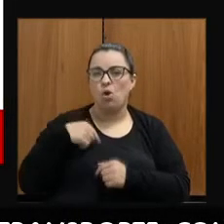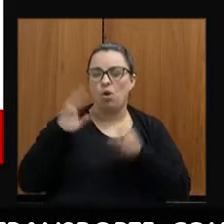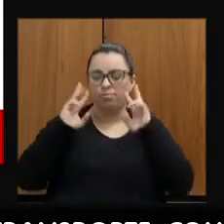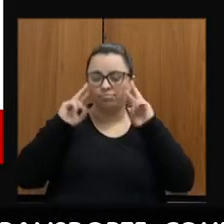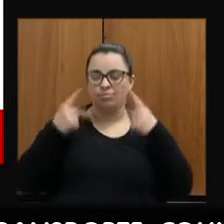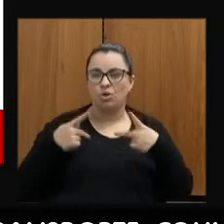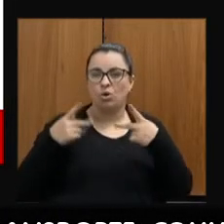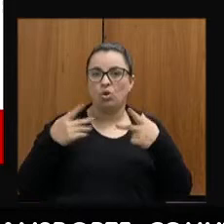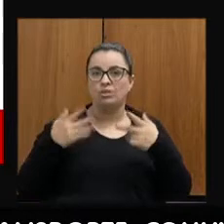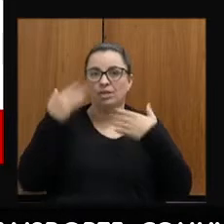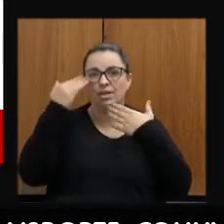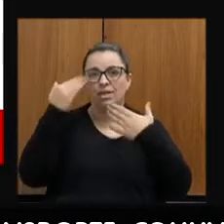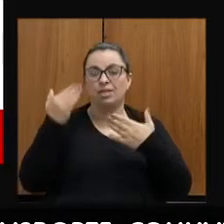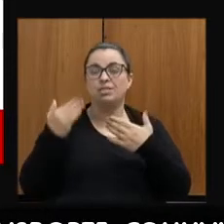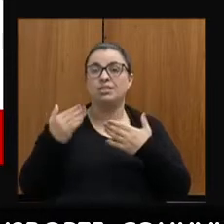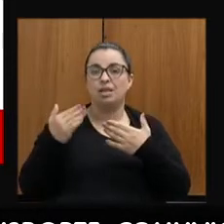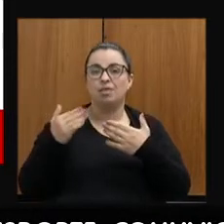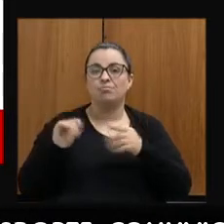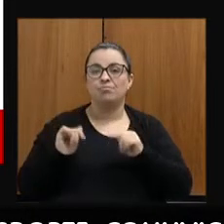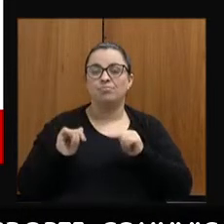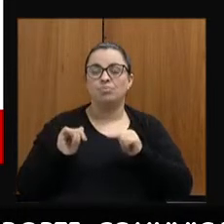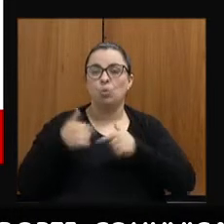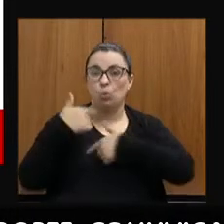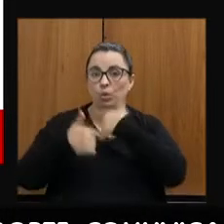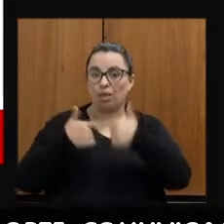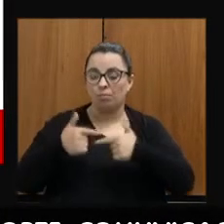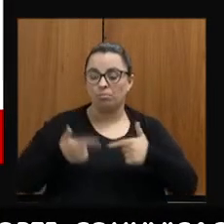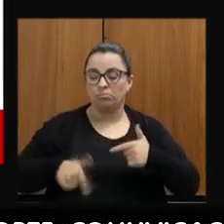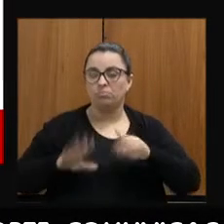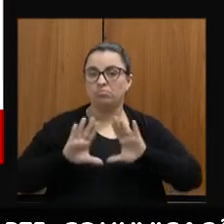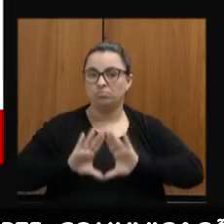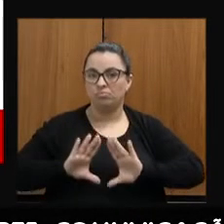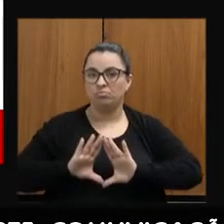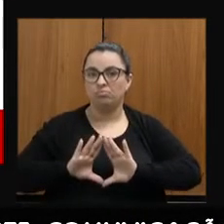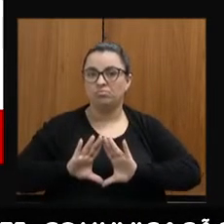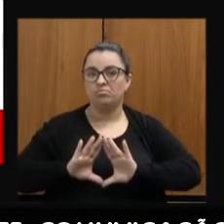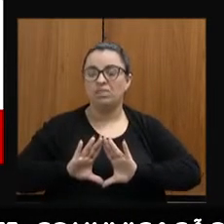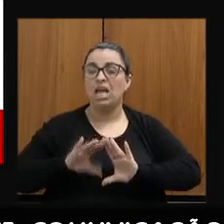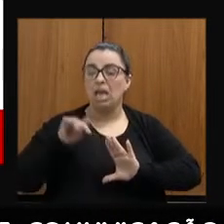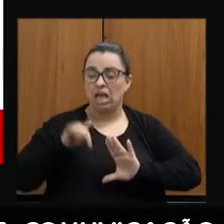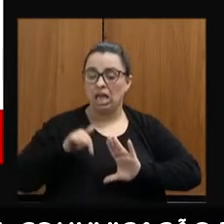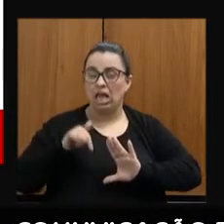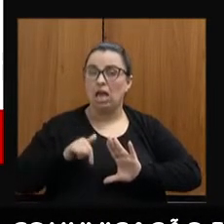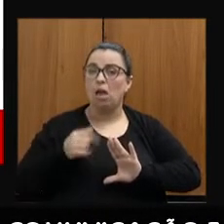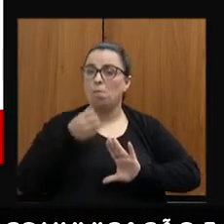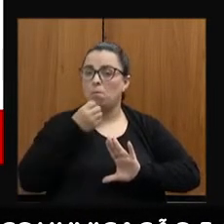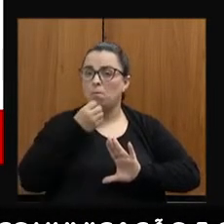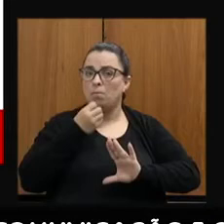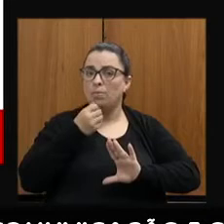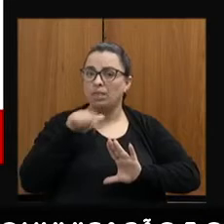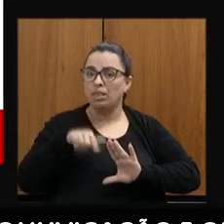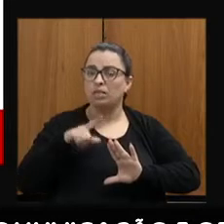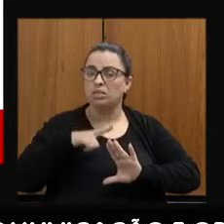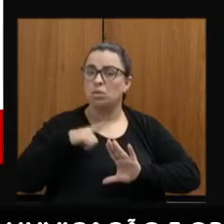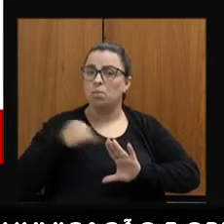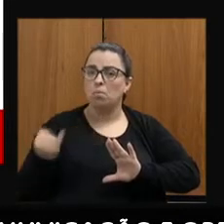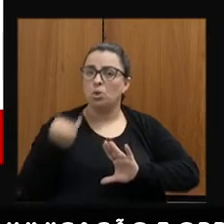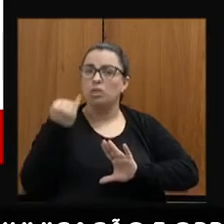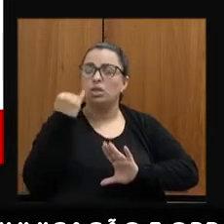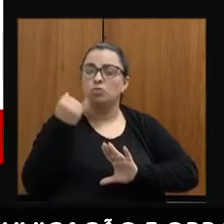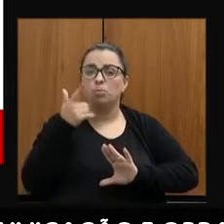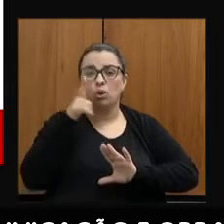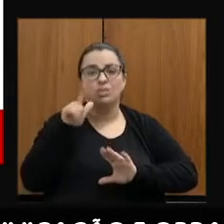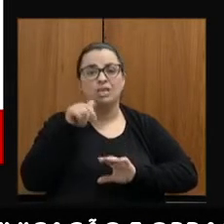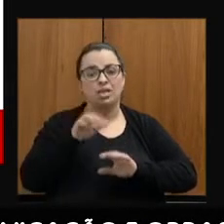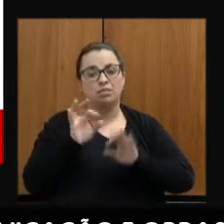a atuação dessa casa Presidente essa casa tem sido fundamental Para viabilizar esse projeto no